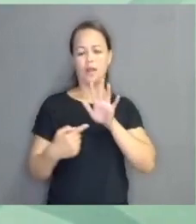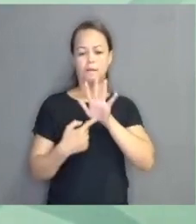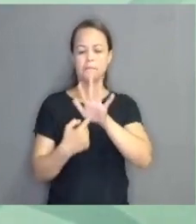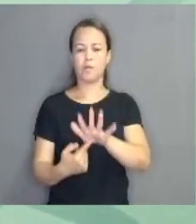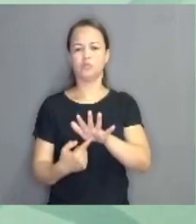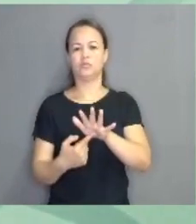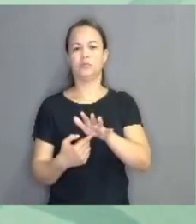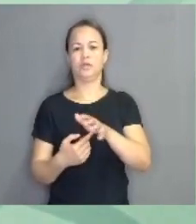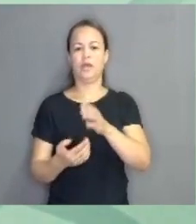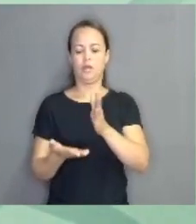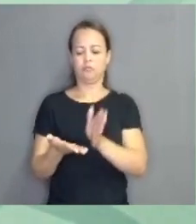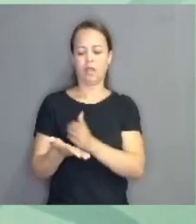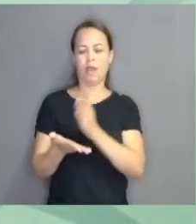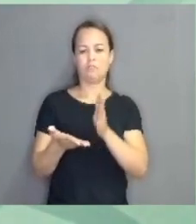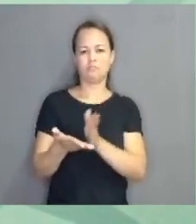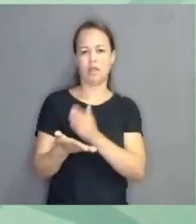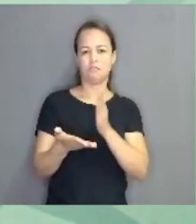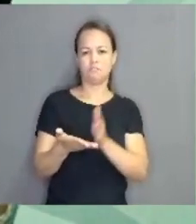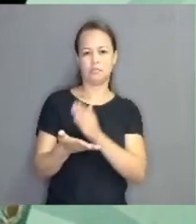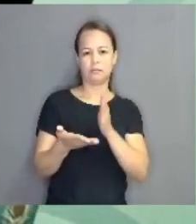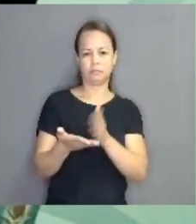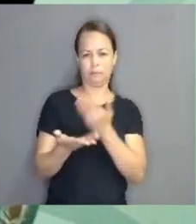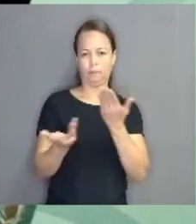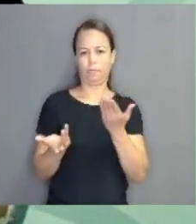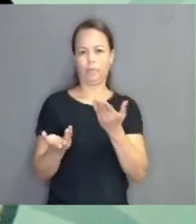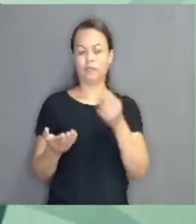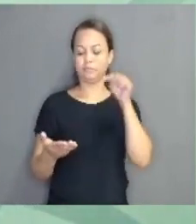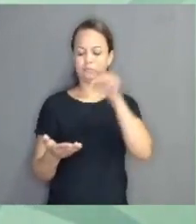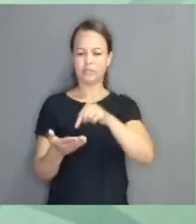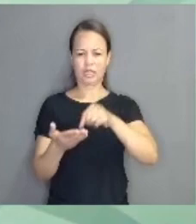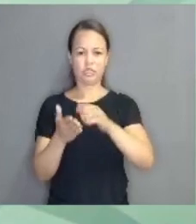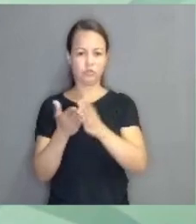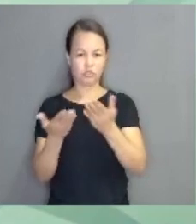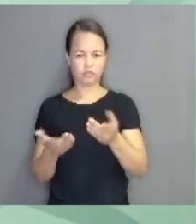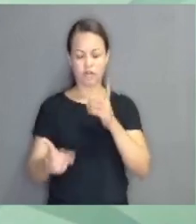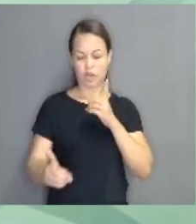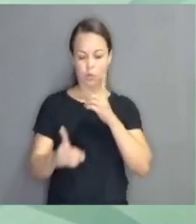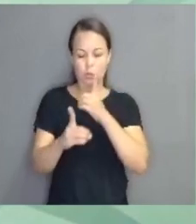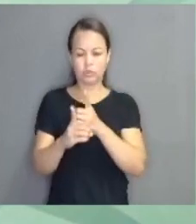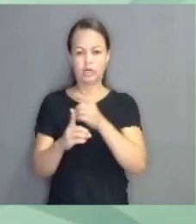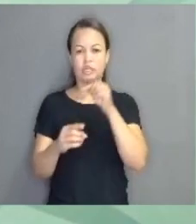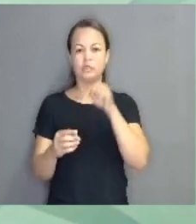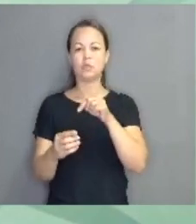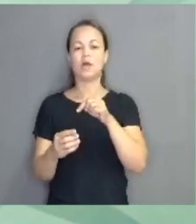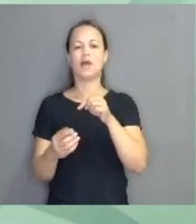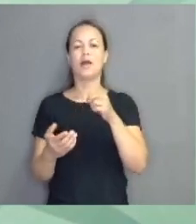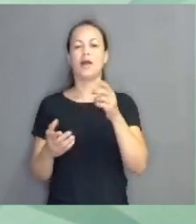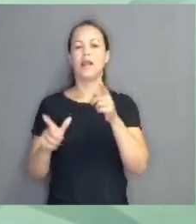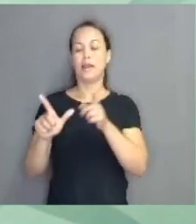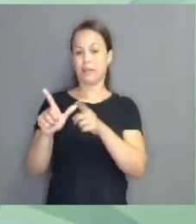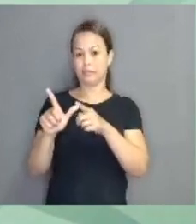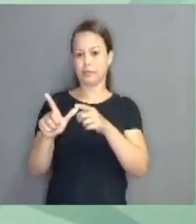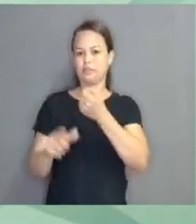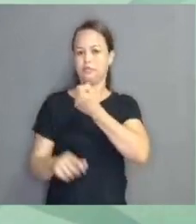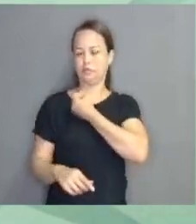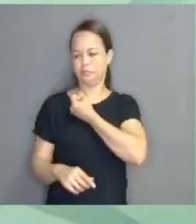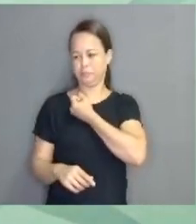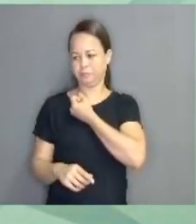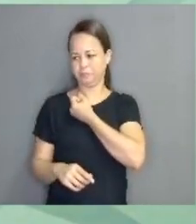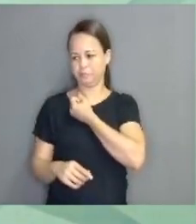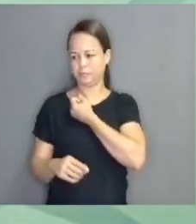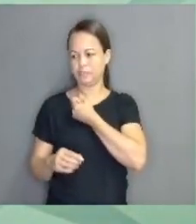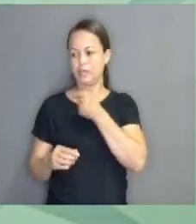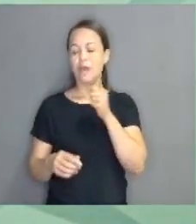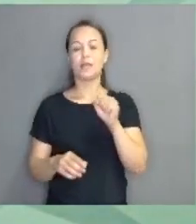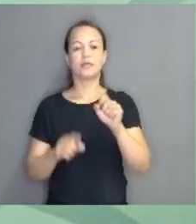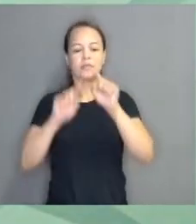indicar as páginas. Então, dentro daqueles livrinhos, nós encontramos letras e números. Nas